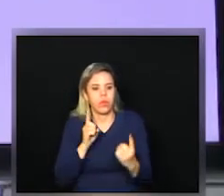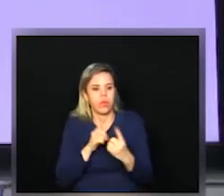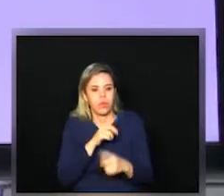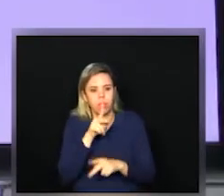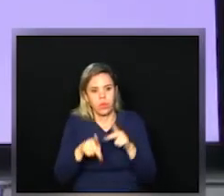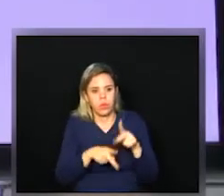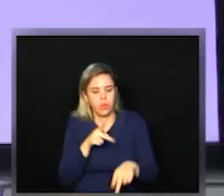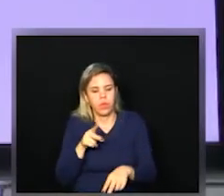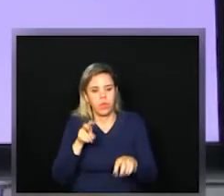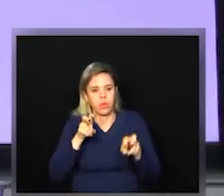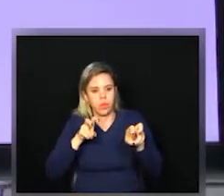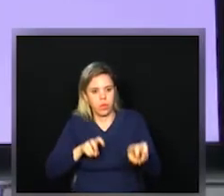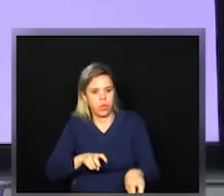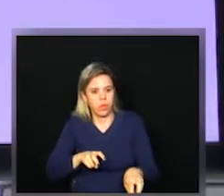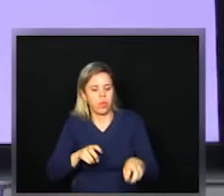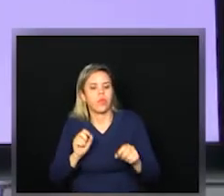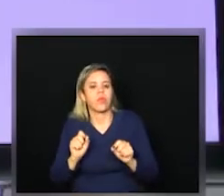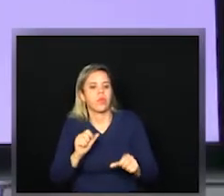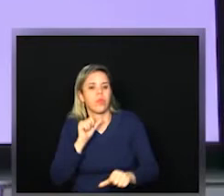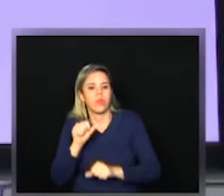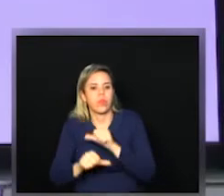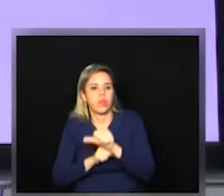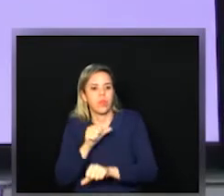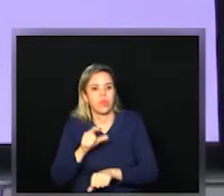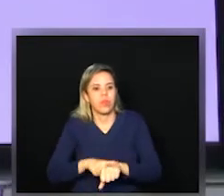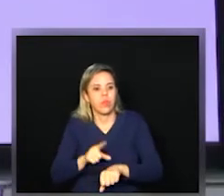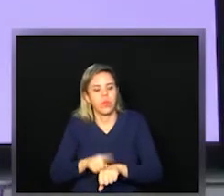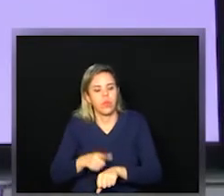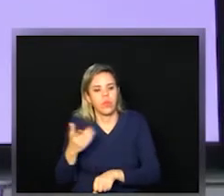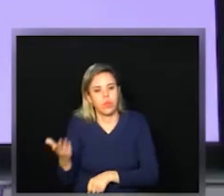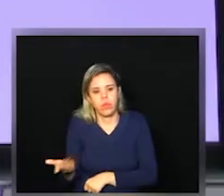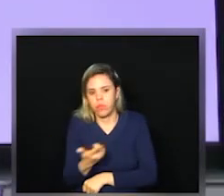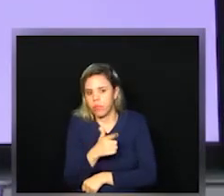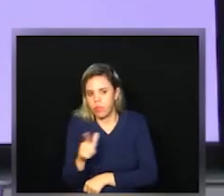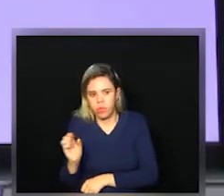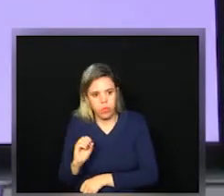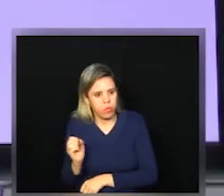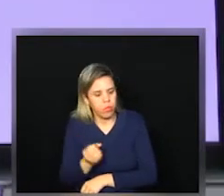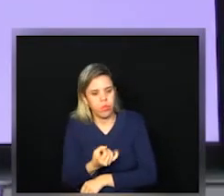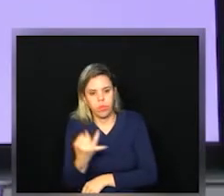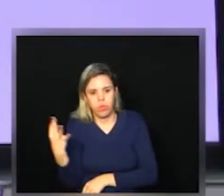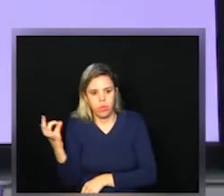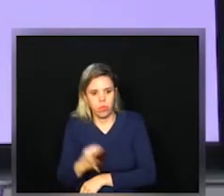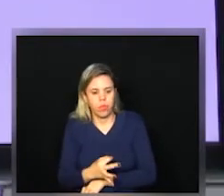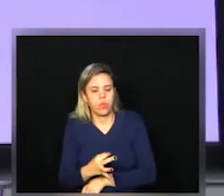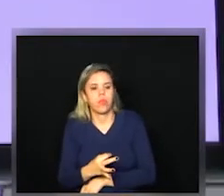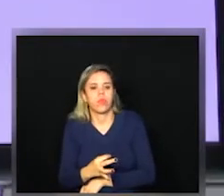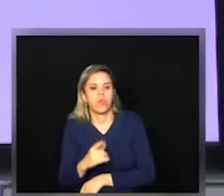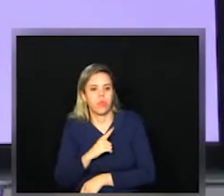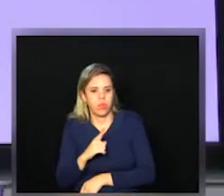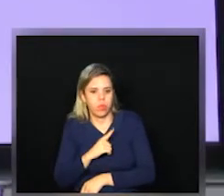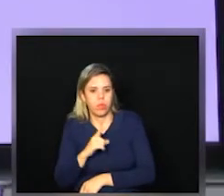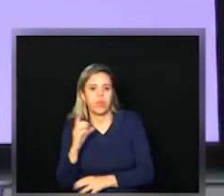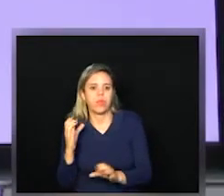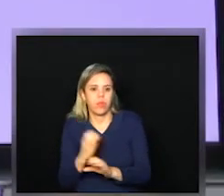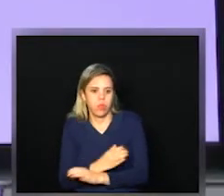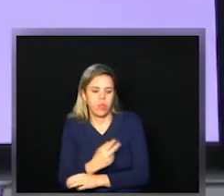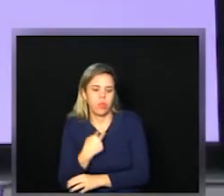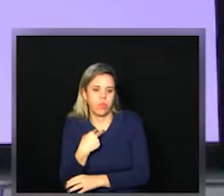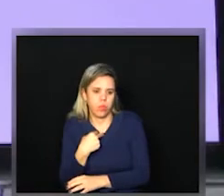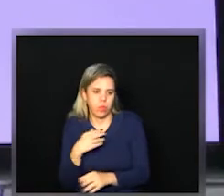público sentado. O que muda nesse momento? A gente não tem mais porcentagem, pode ter 100% de